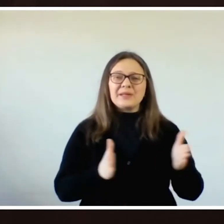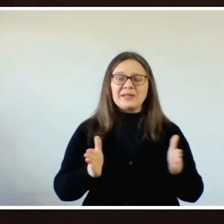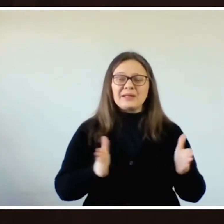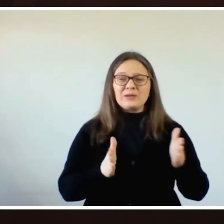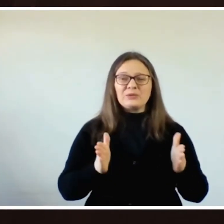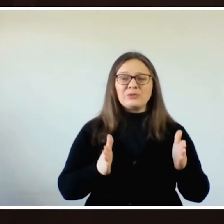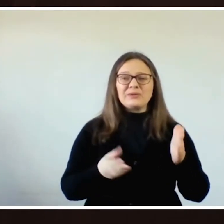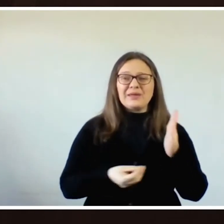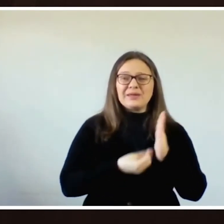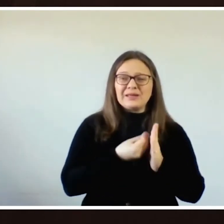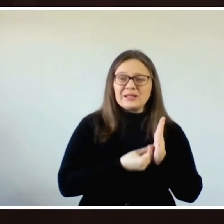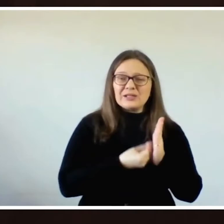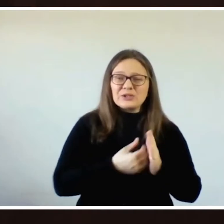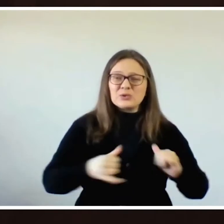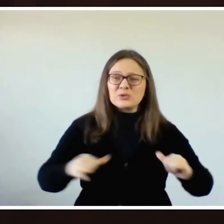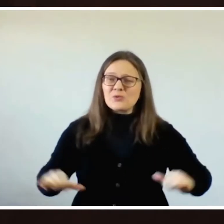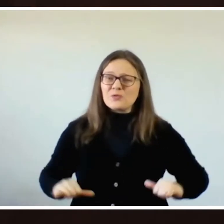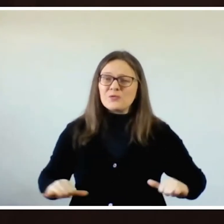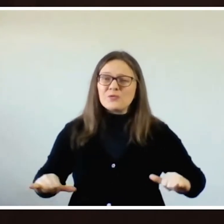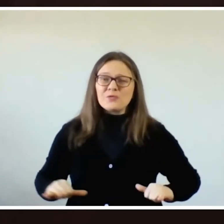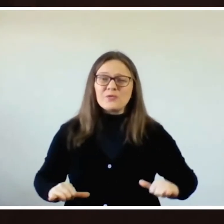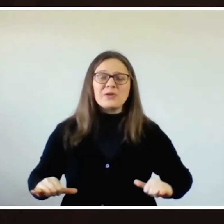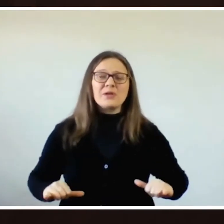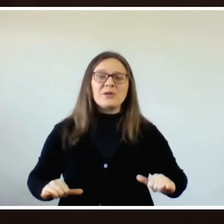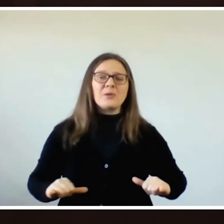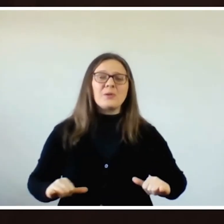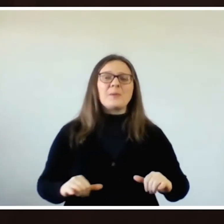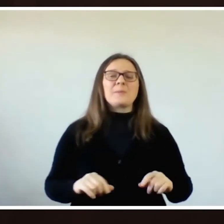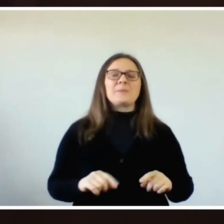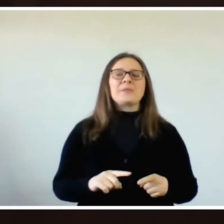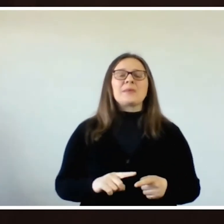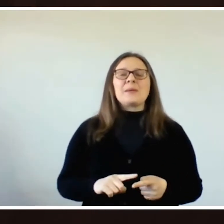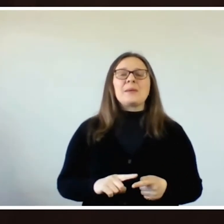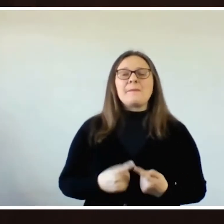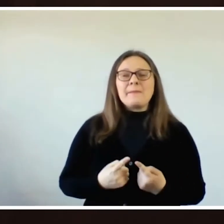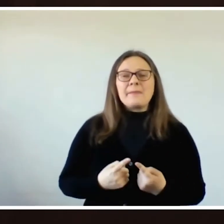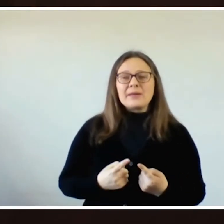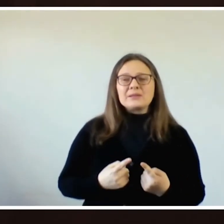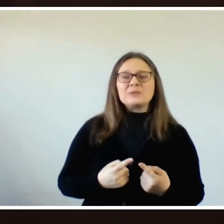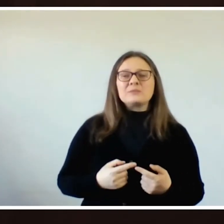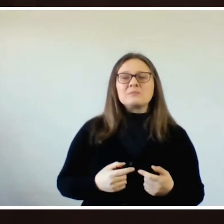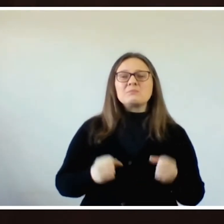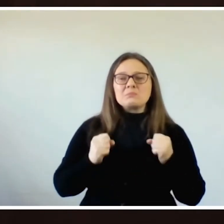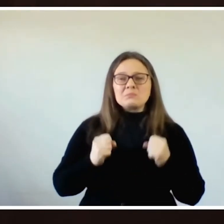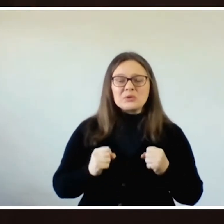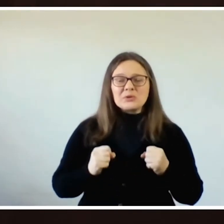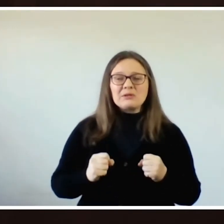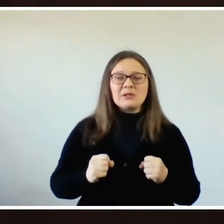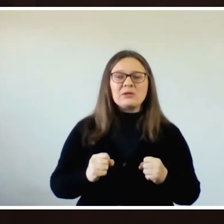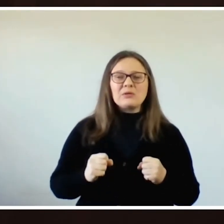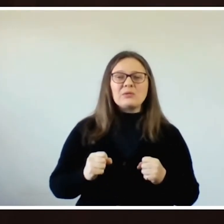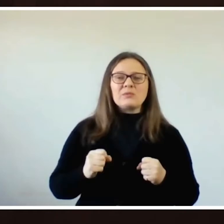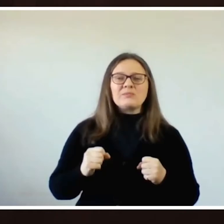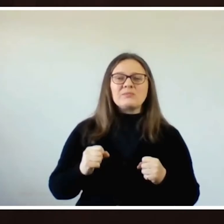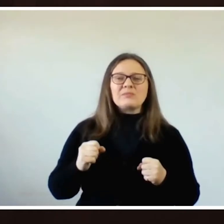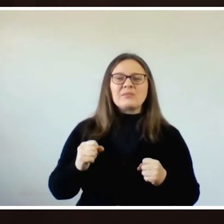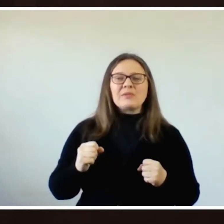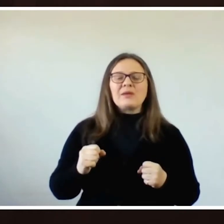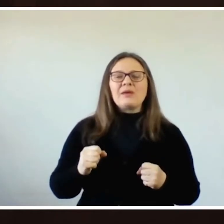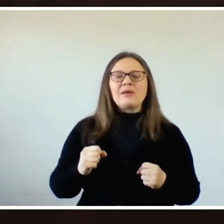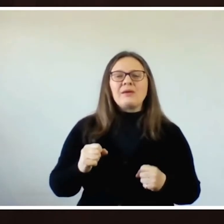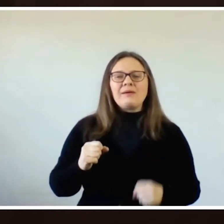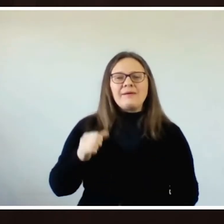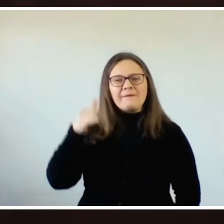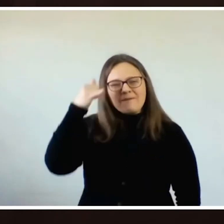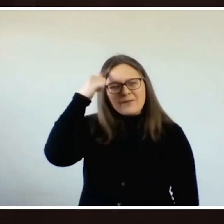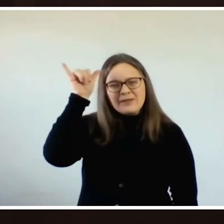Senhor, poderiam ter evitado centenas de anos de dor interna e desgraça externa da igreja de